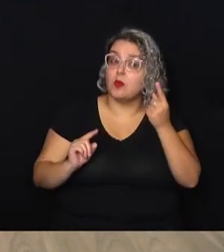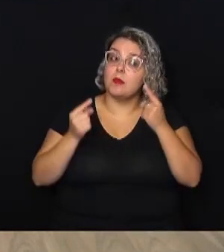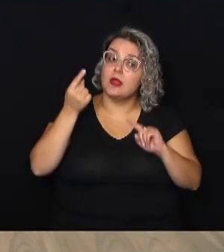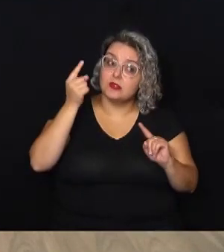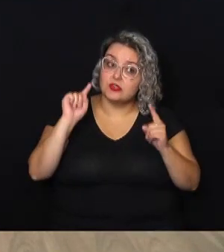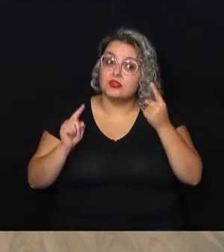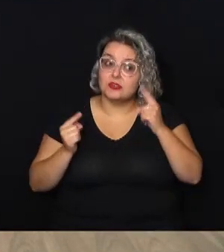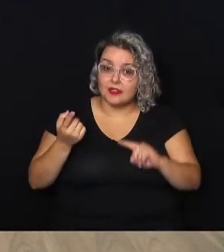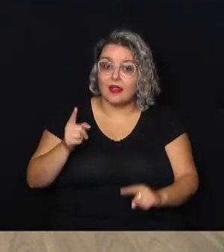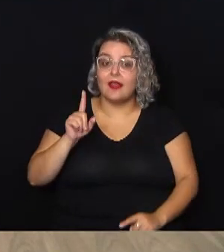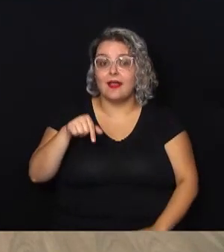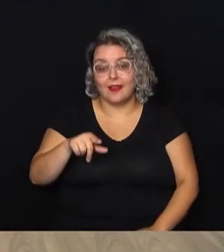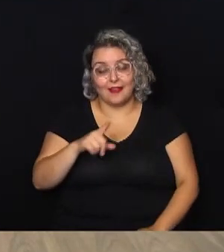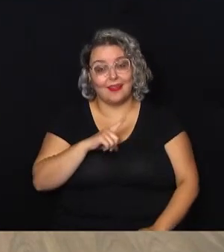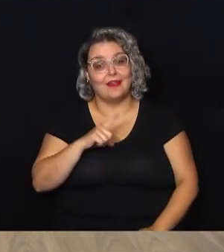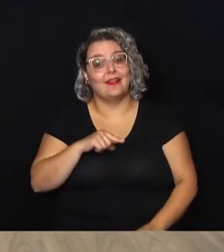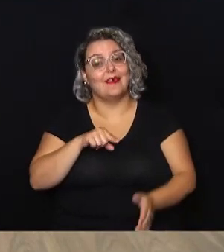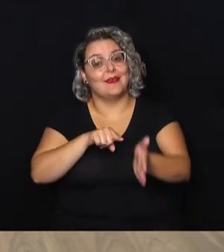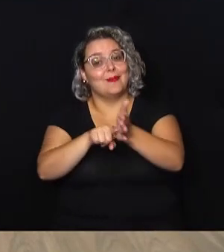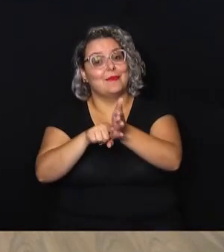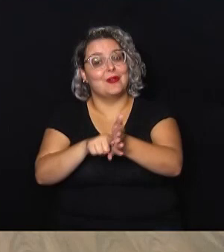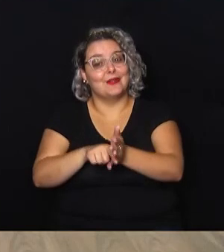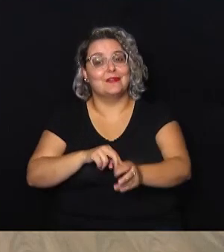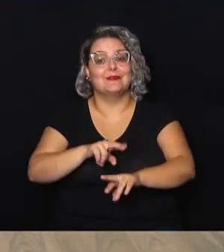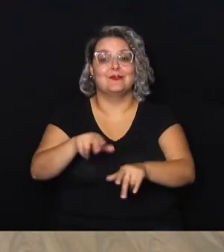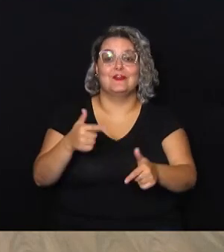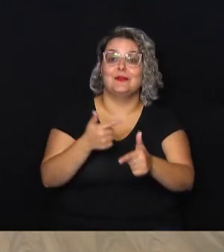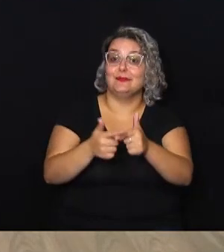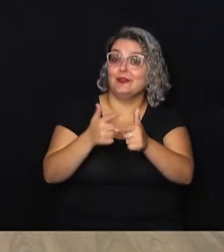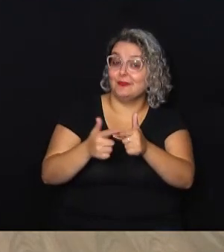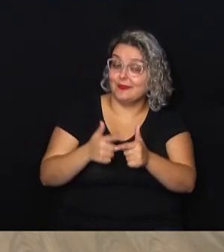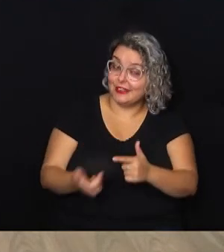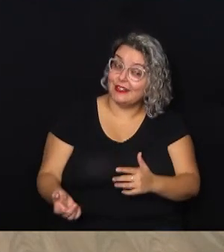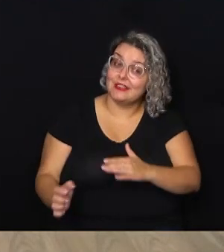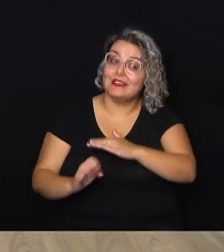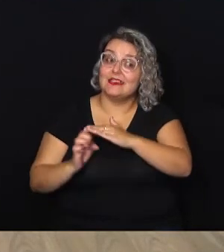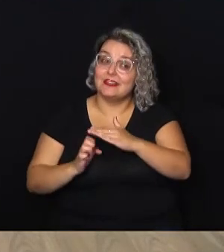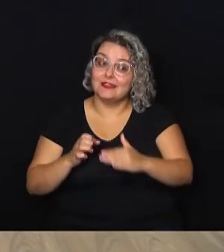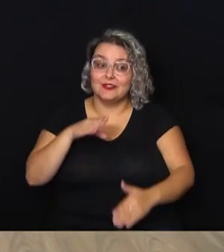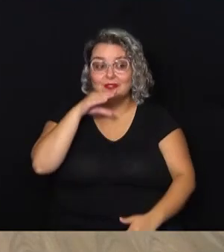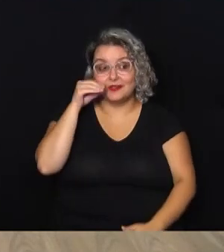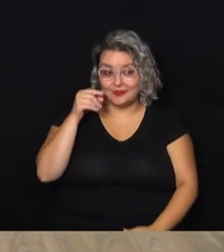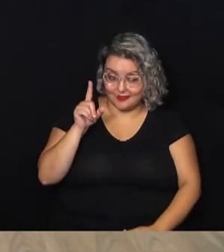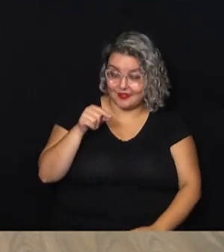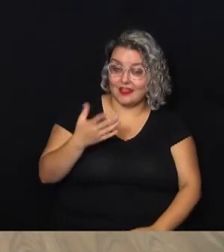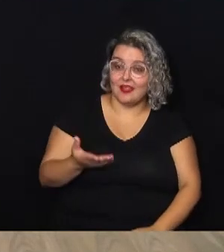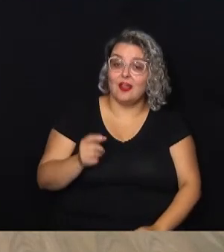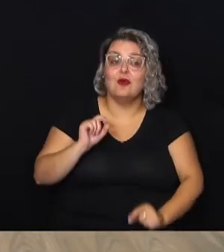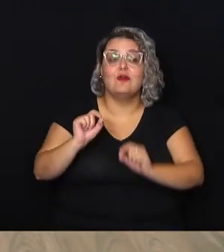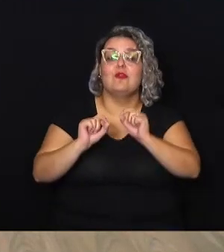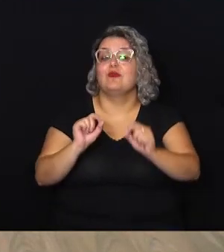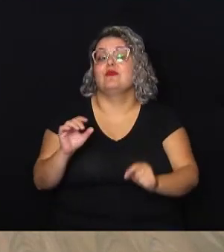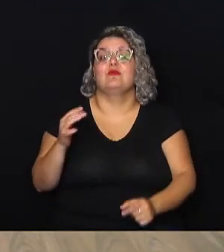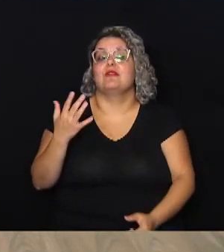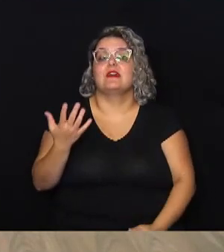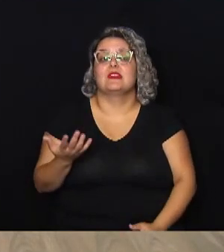é onde tem muitos questionamentos, dá muitos problemas entre as empresas e os funcionários. O que